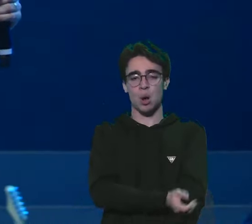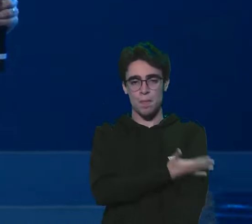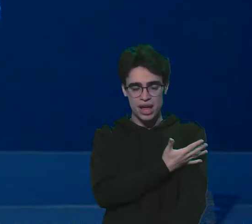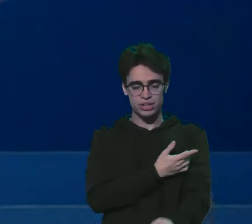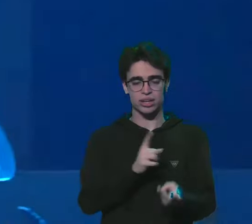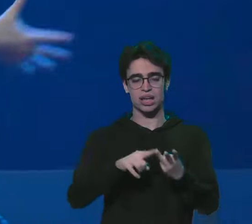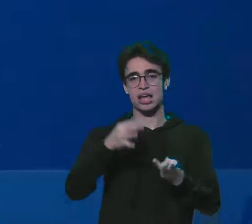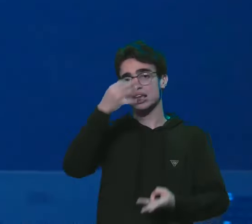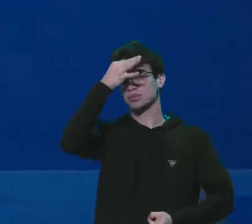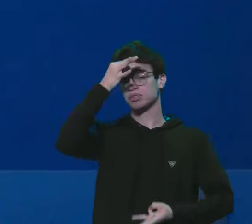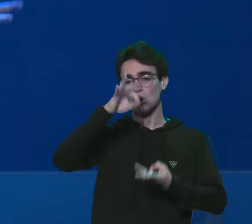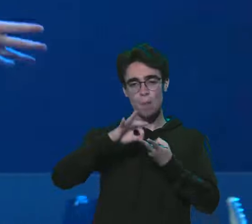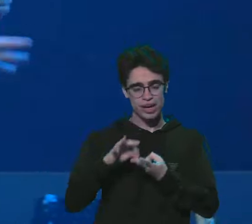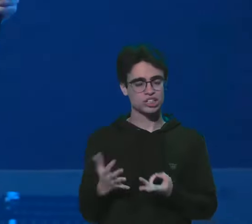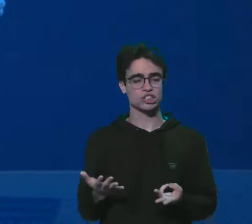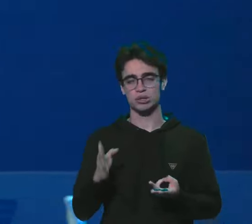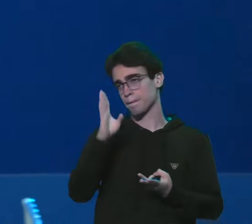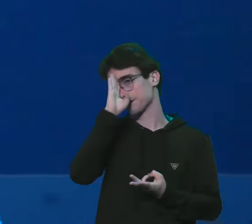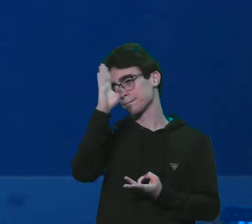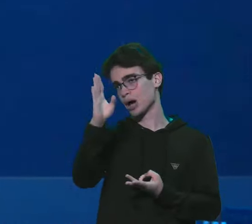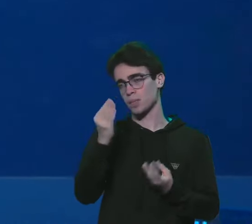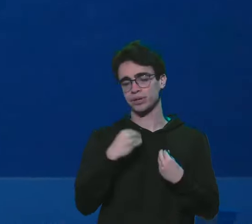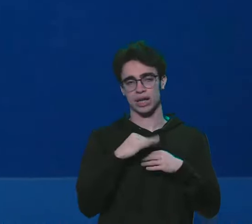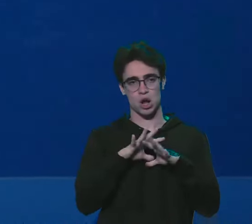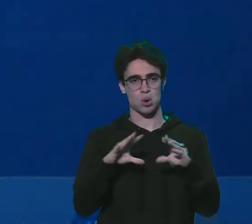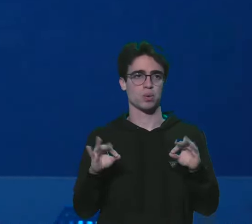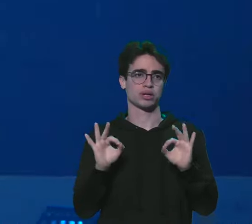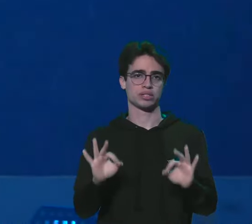e espiritualmente, principalmente.